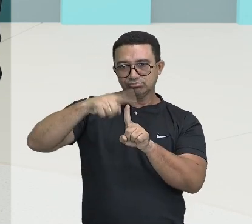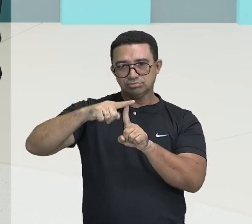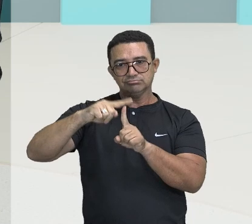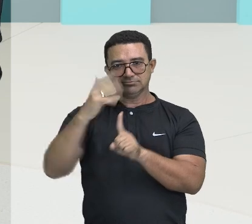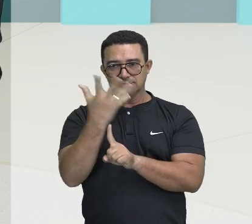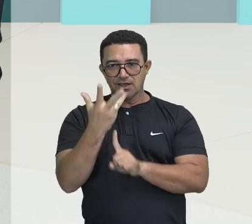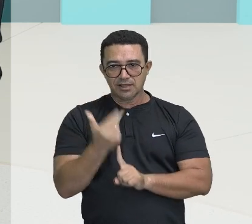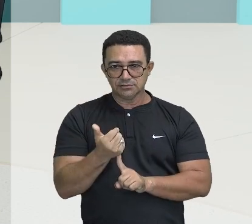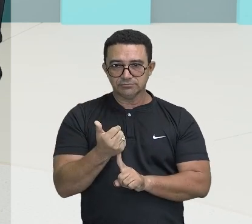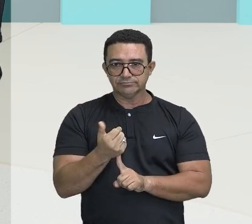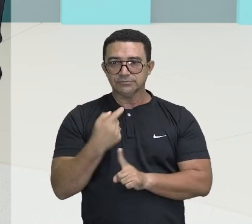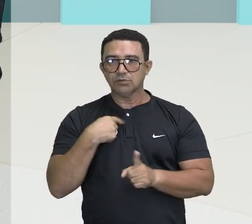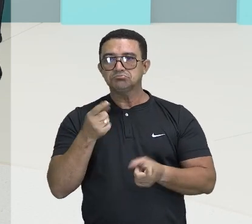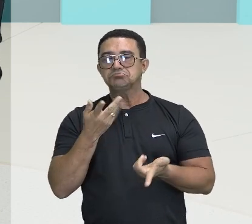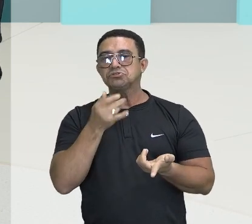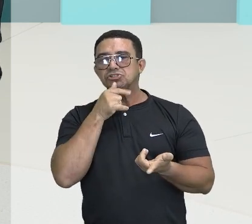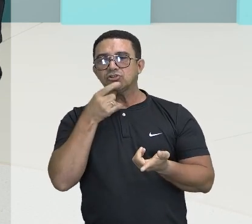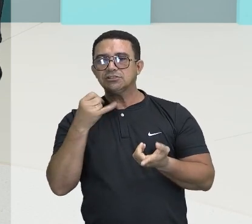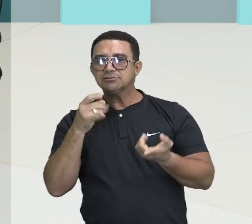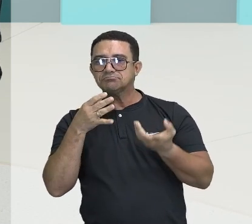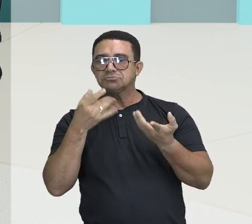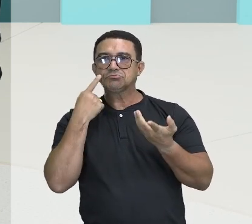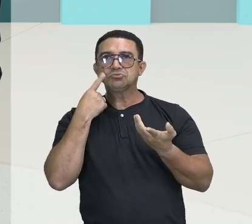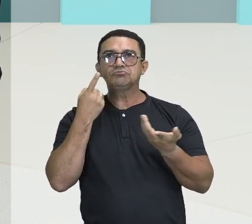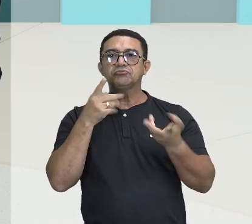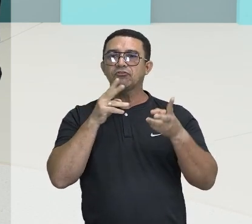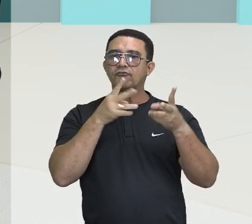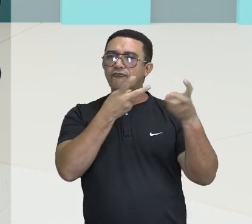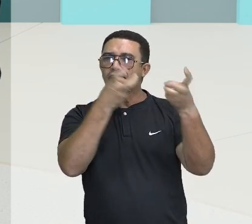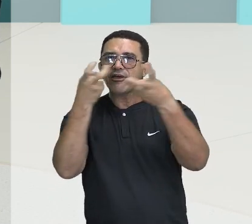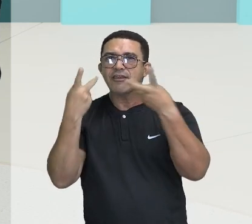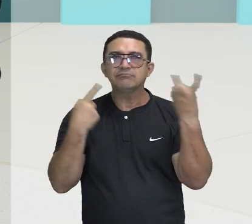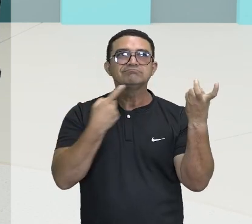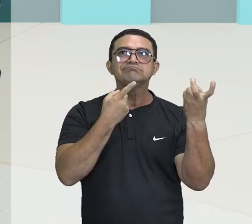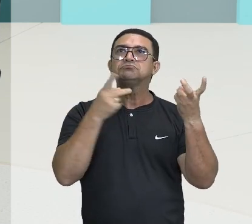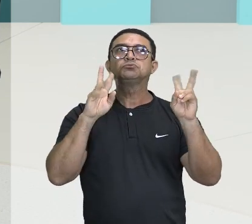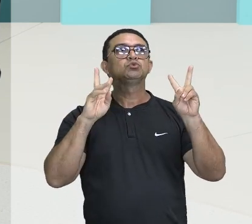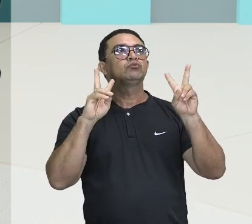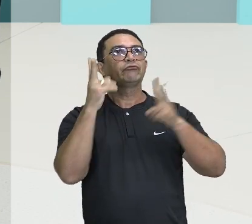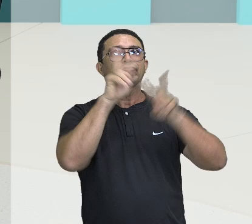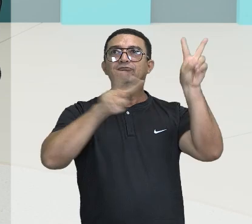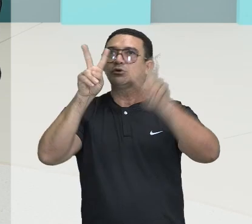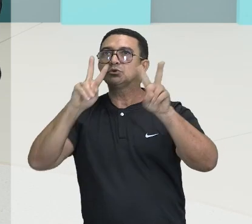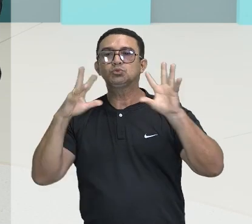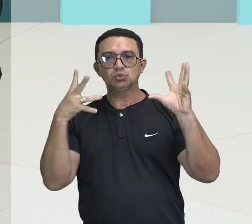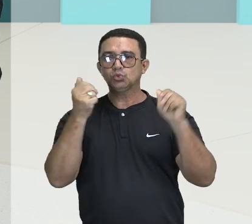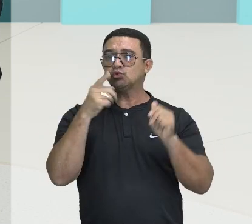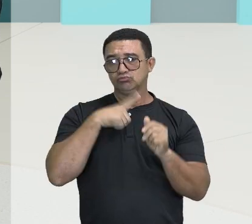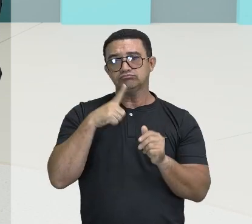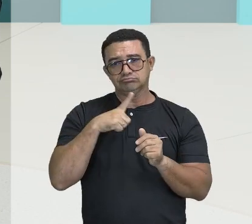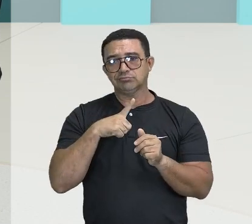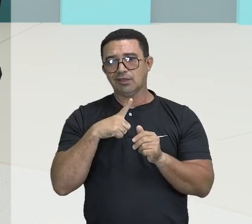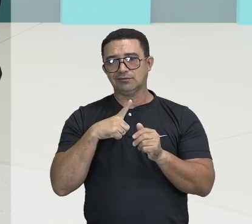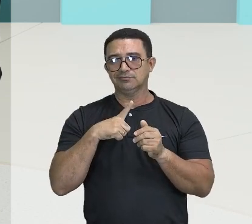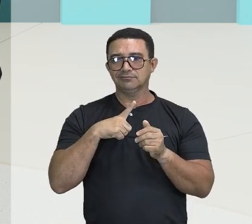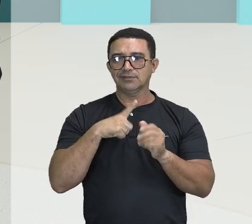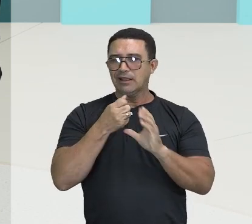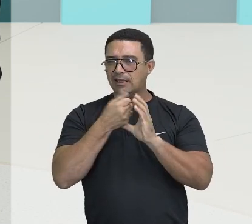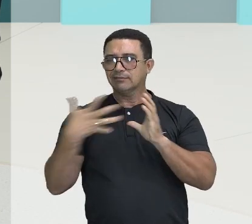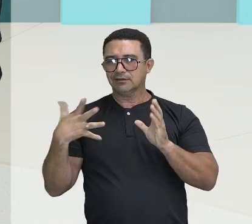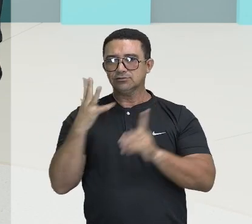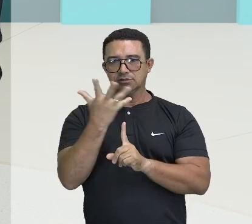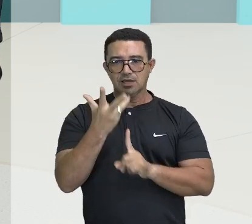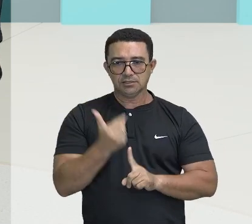nós olharmos com atenção o nosso entorno, vamos verificar que tudo é arte, não é isso? Então, a gente vai dar